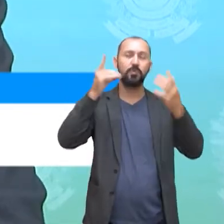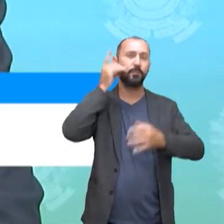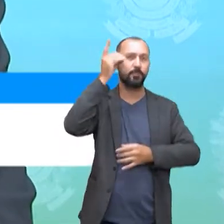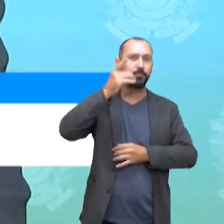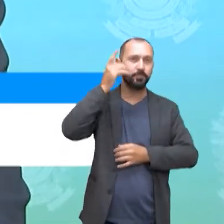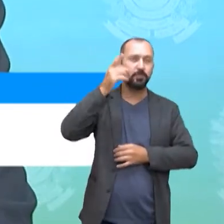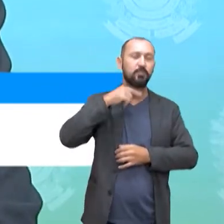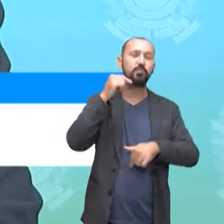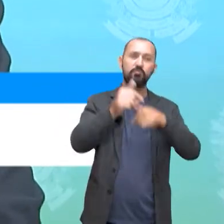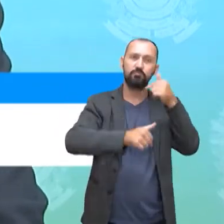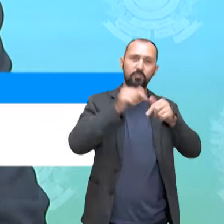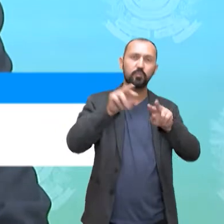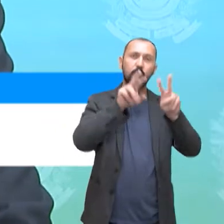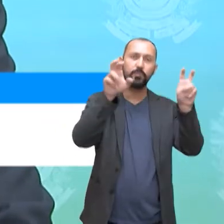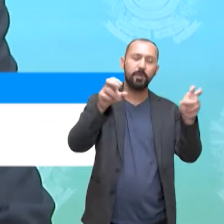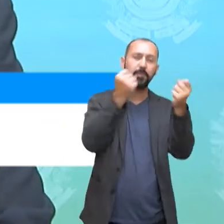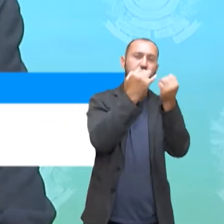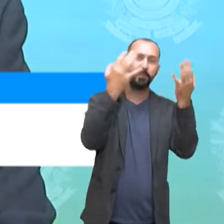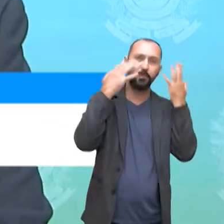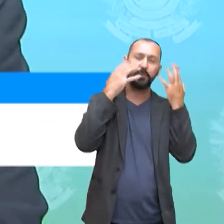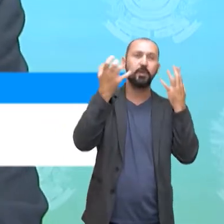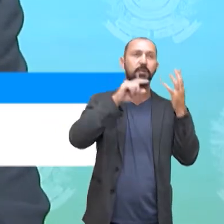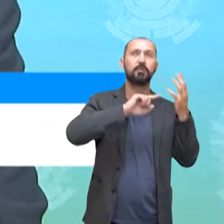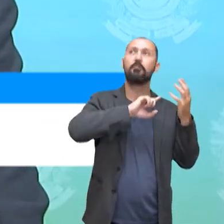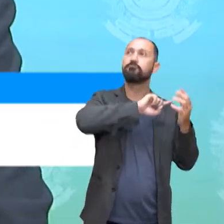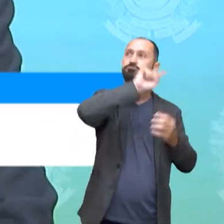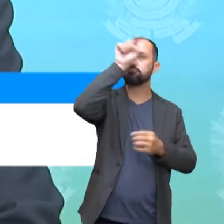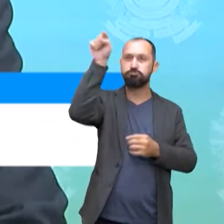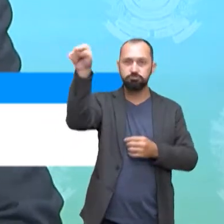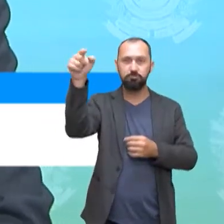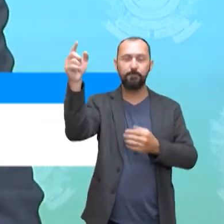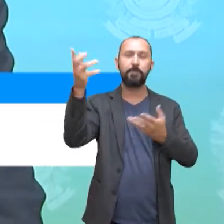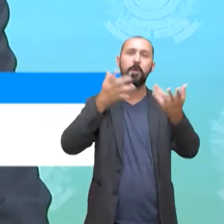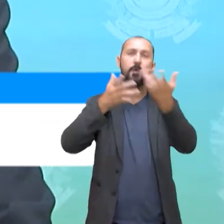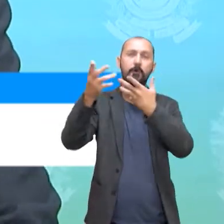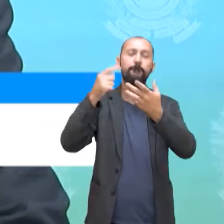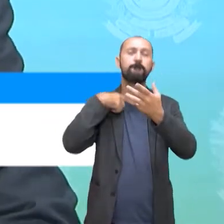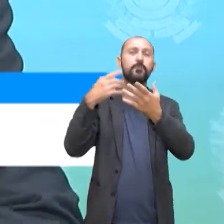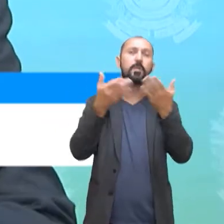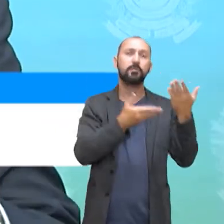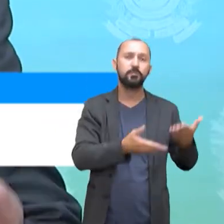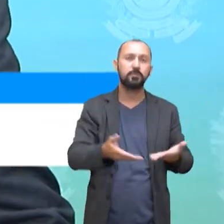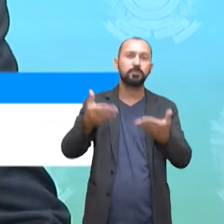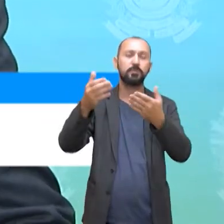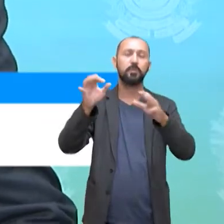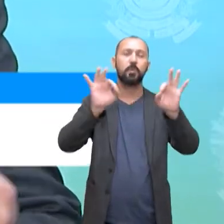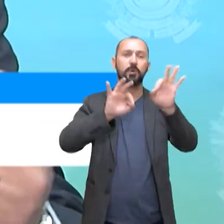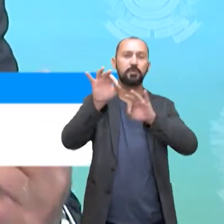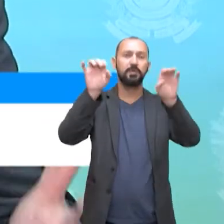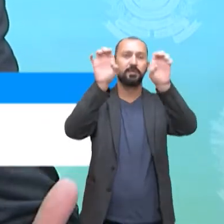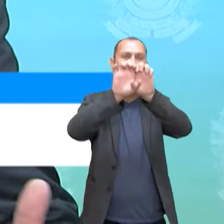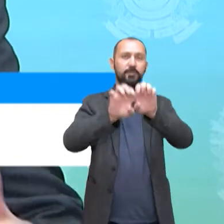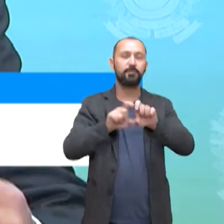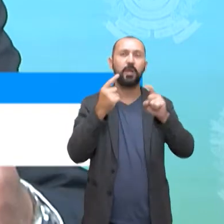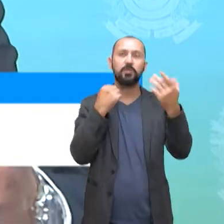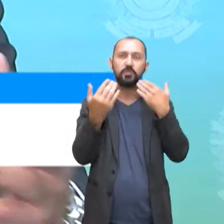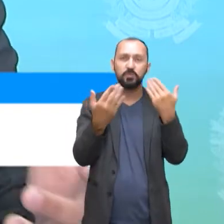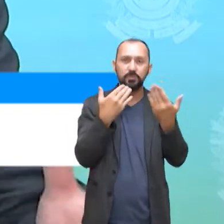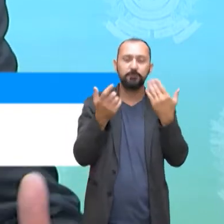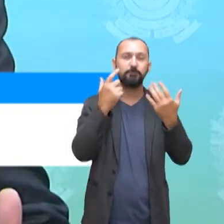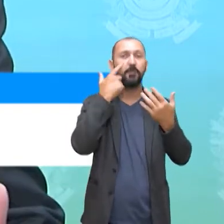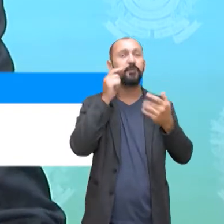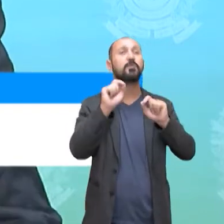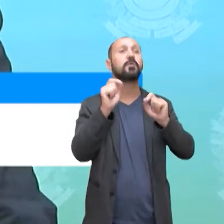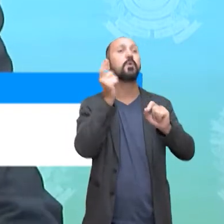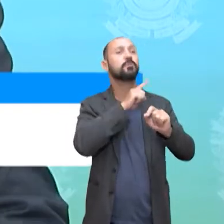têm atuação na área de meio ambiente querem ir para lá, eles vão recepcioná-los com toda a estrutura para discutir meio ambiente, para